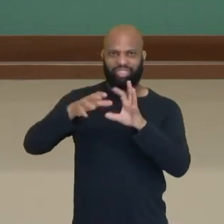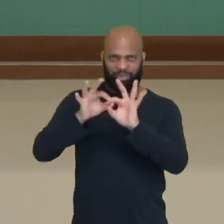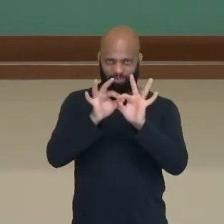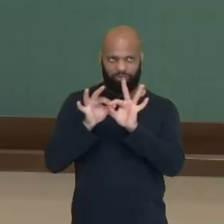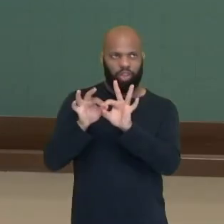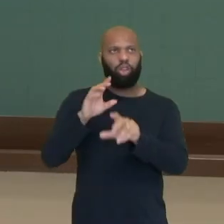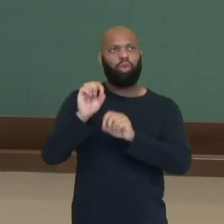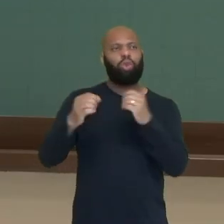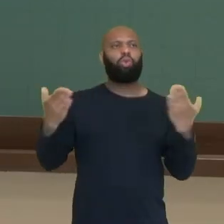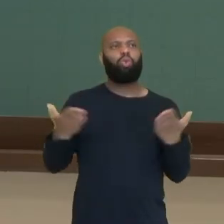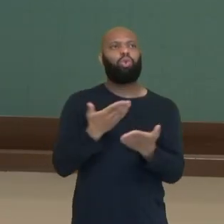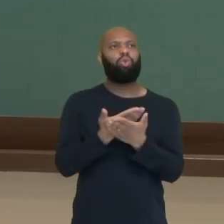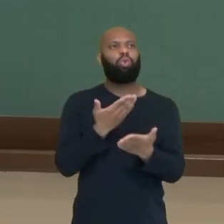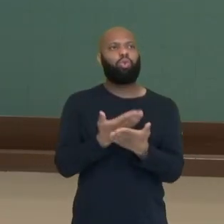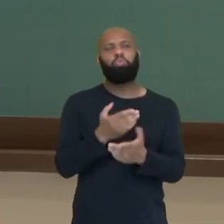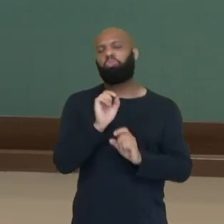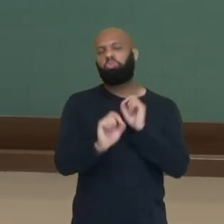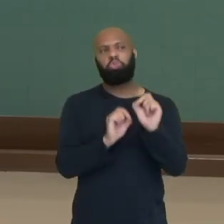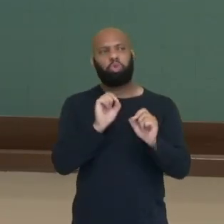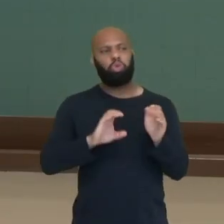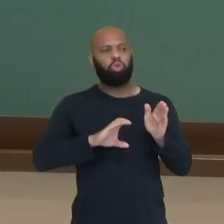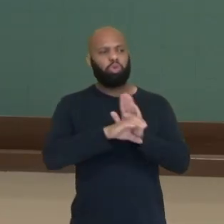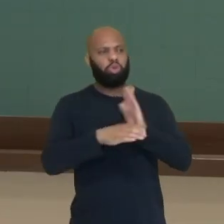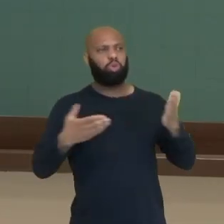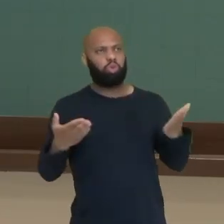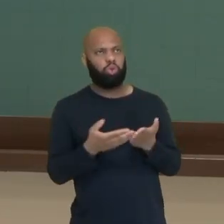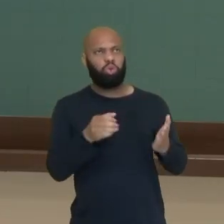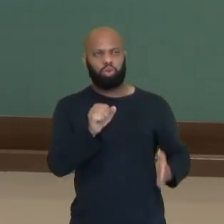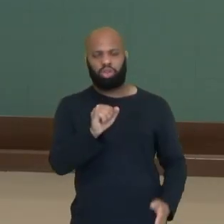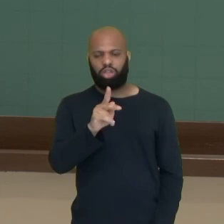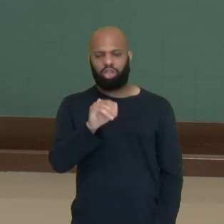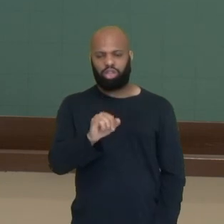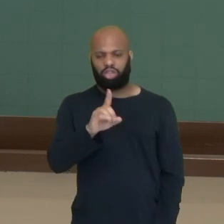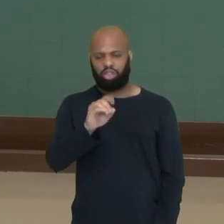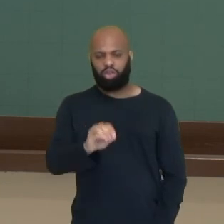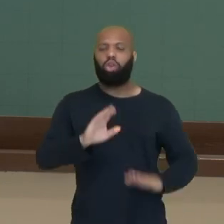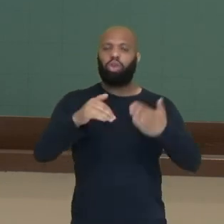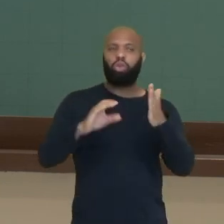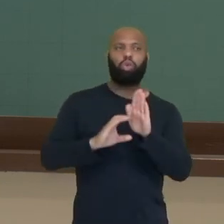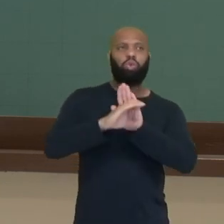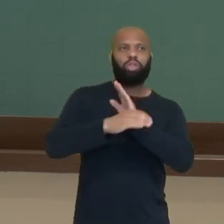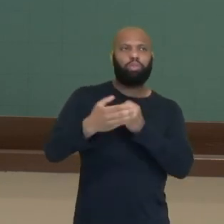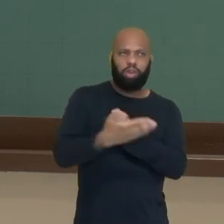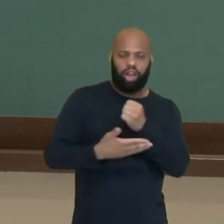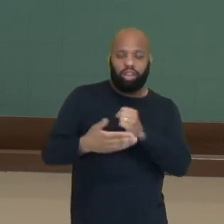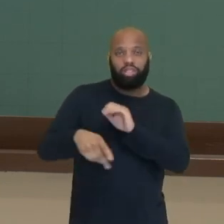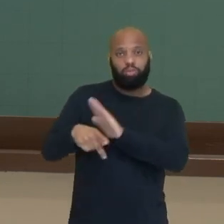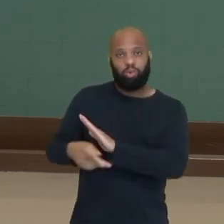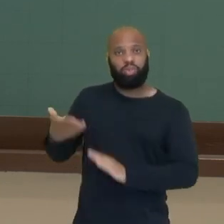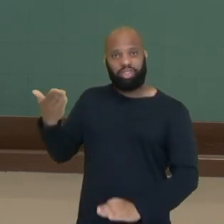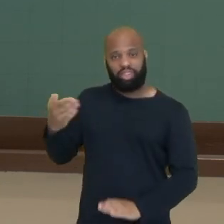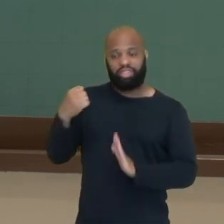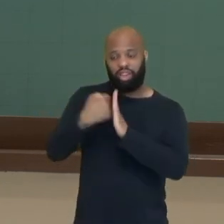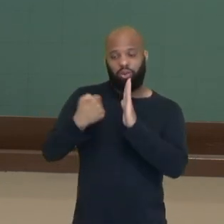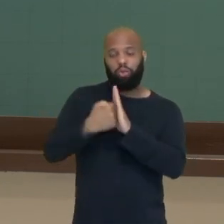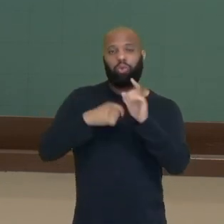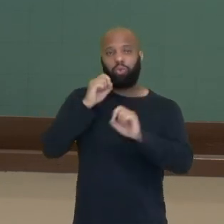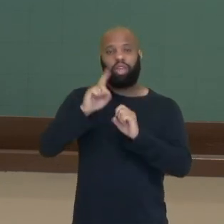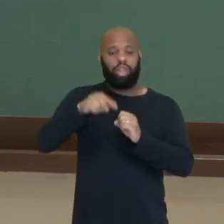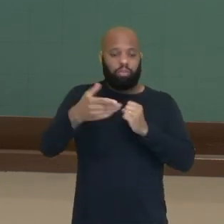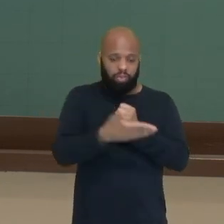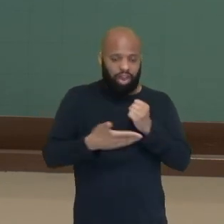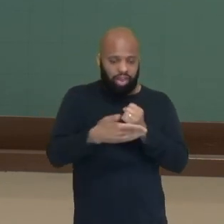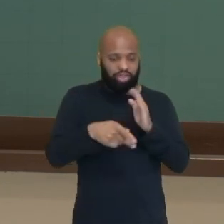O que nós estudamos, o que nós falamos sobre o Aikido? O conceito fundamental do Aikido consiste no princípio